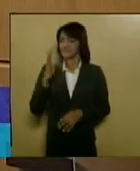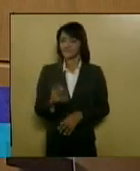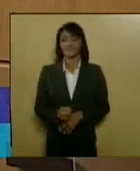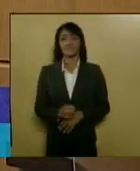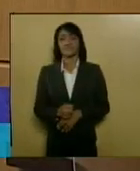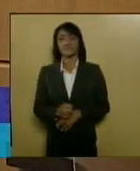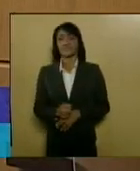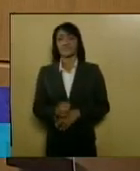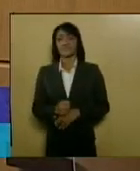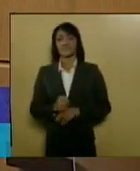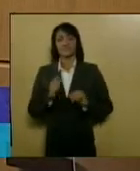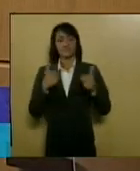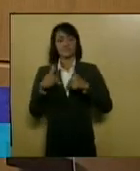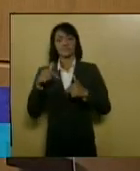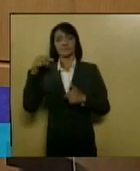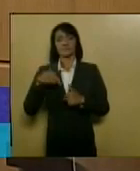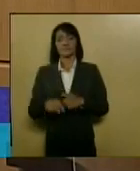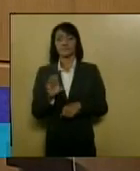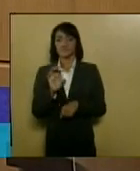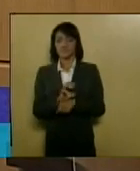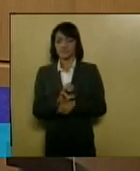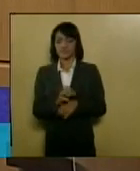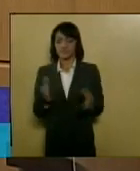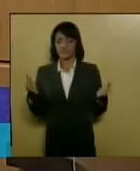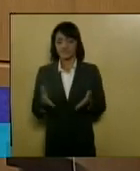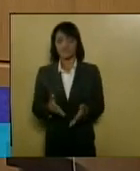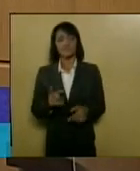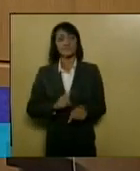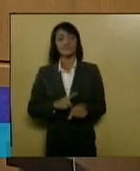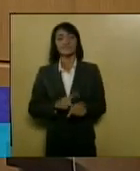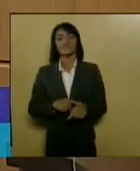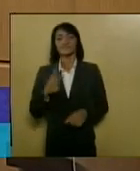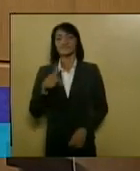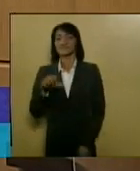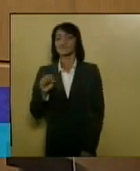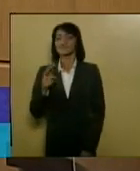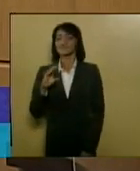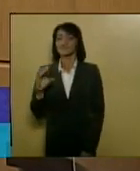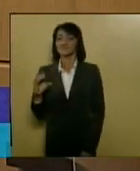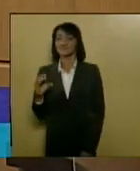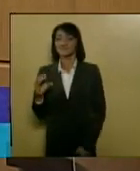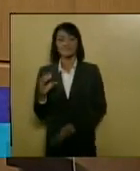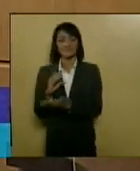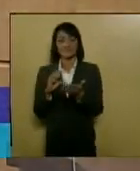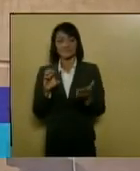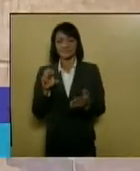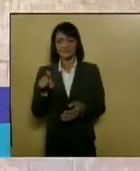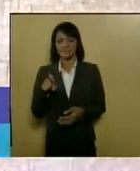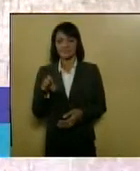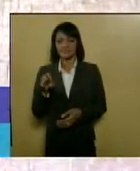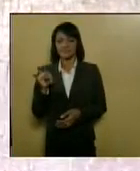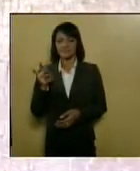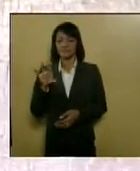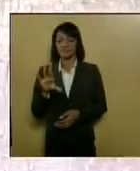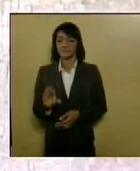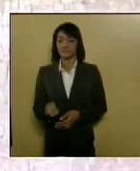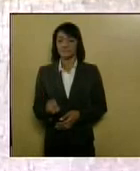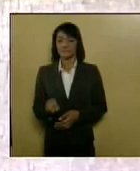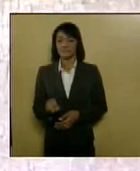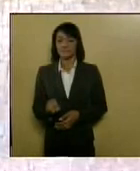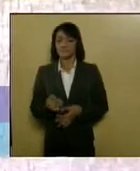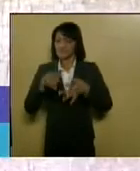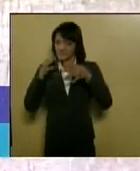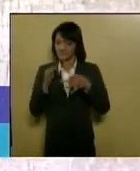ela desempenha pelo nosso estado. Hoje, chegamos ao momento do Exército Brasileiro. Nada mais justo, presidente, de fazer uma